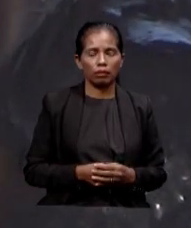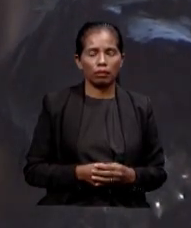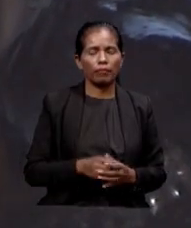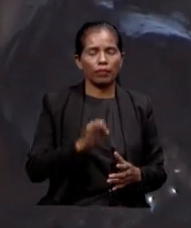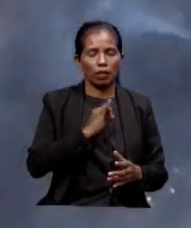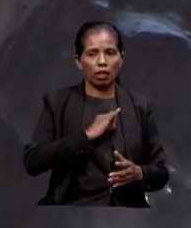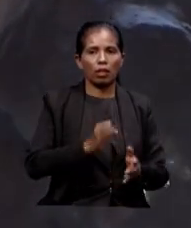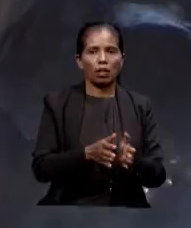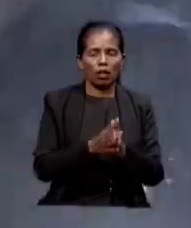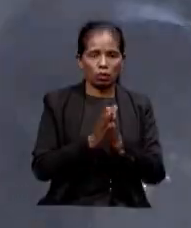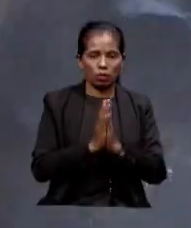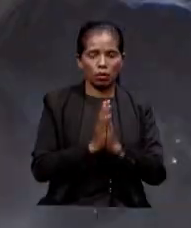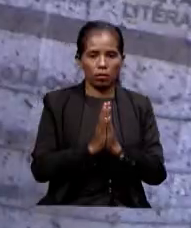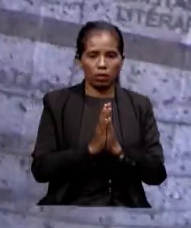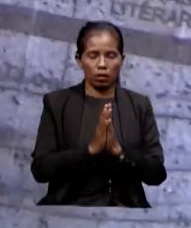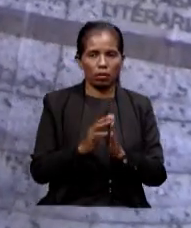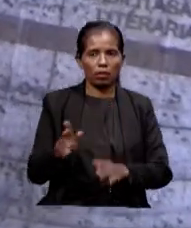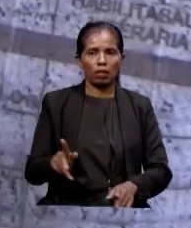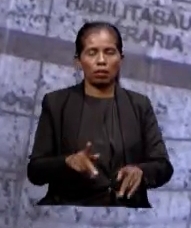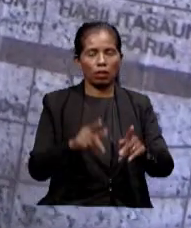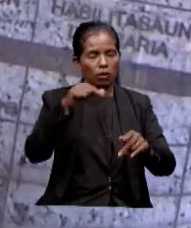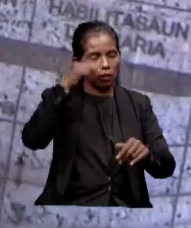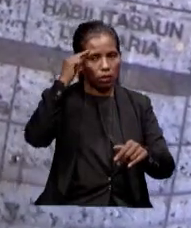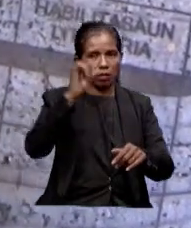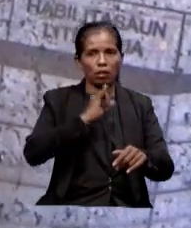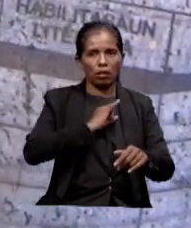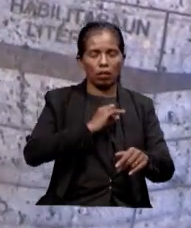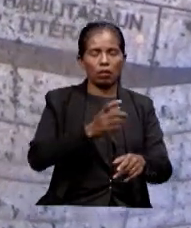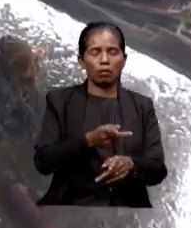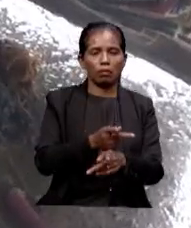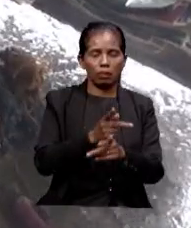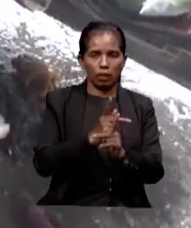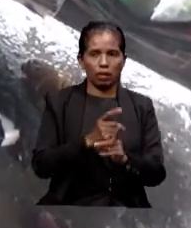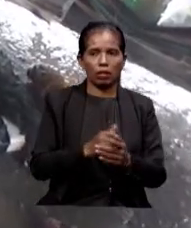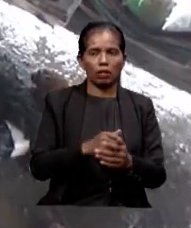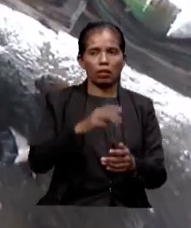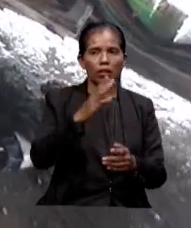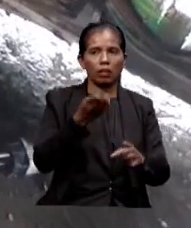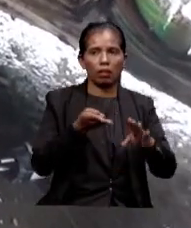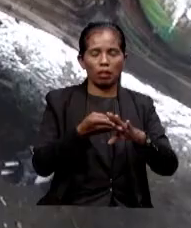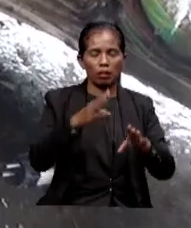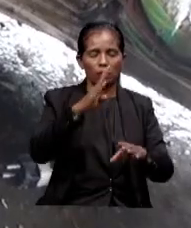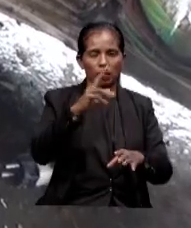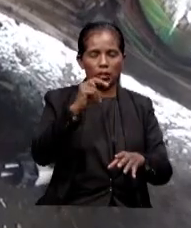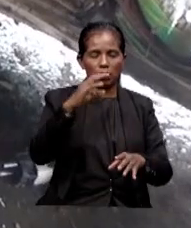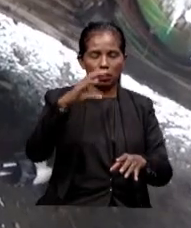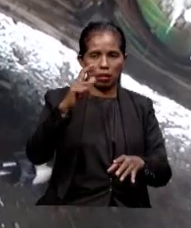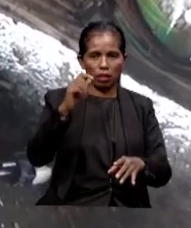how suba publiku kata how kreditu yang fatin ruah bence telo kai ba keo se